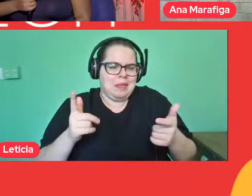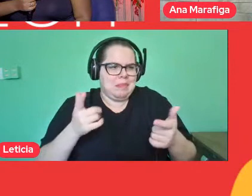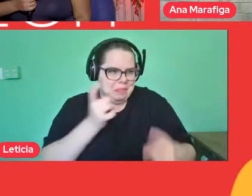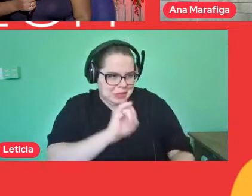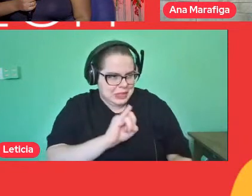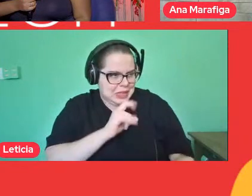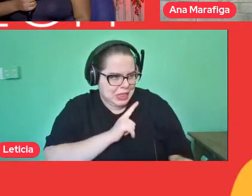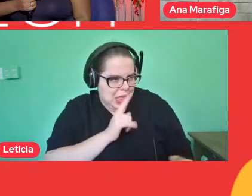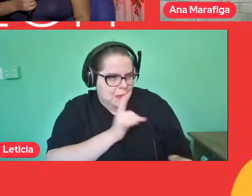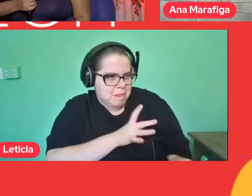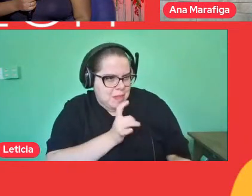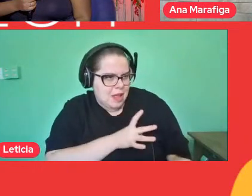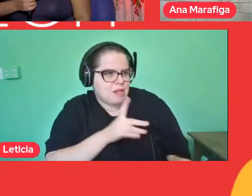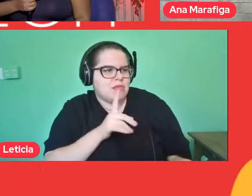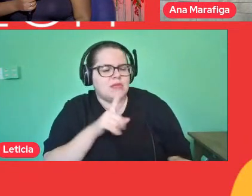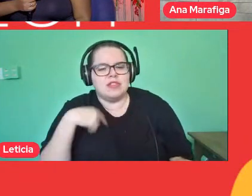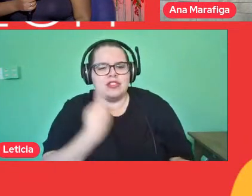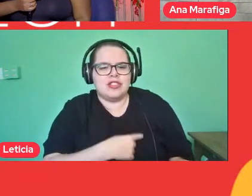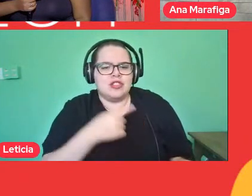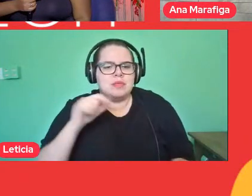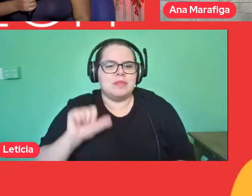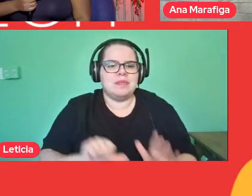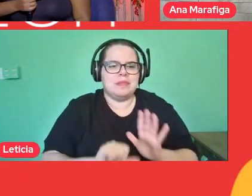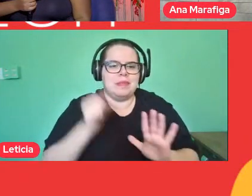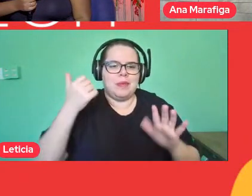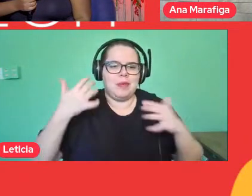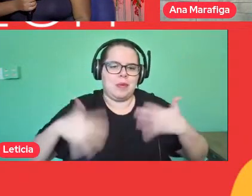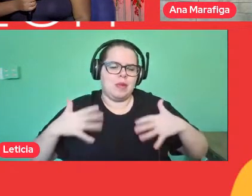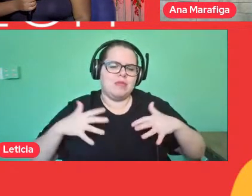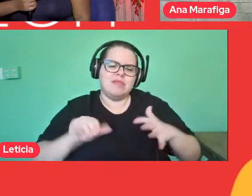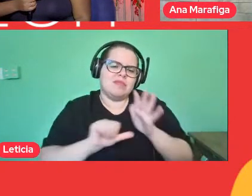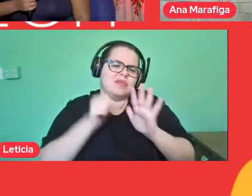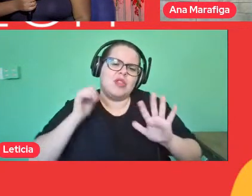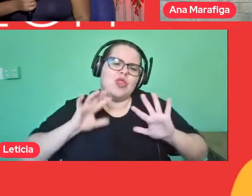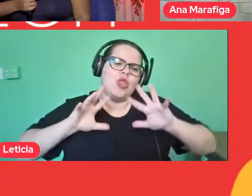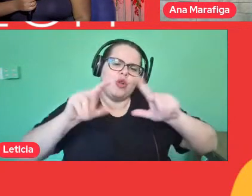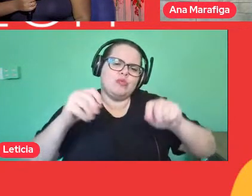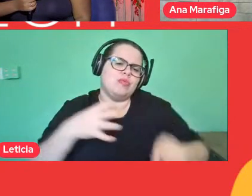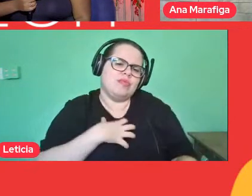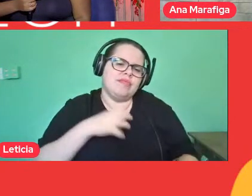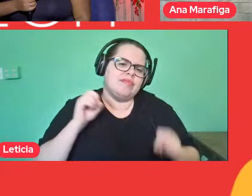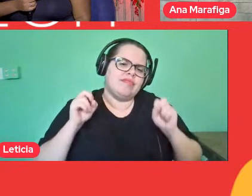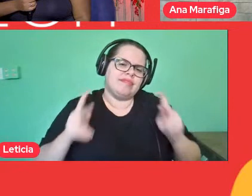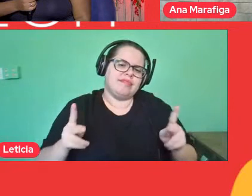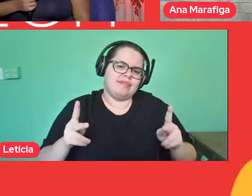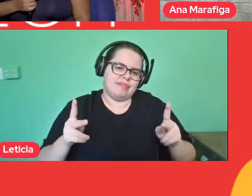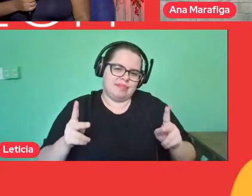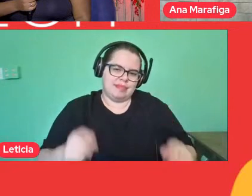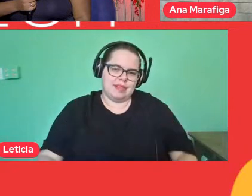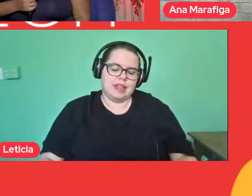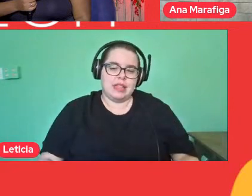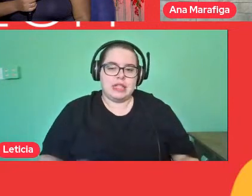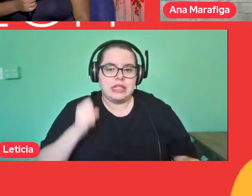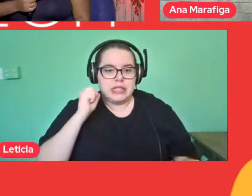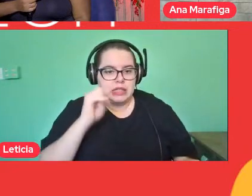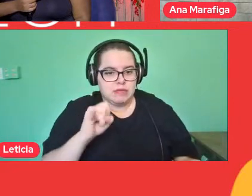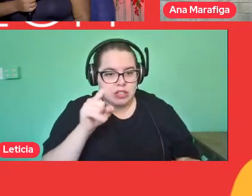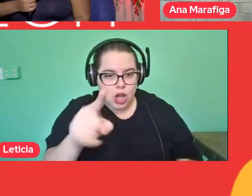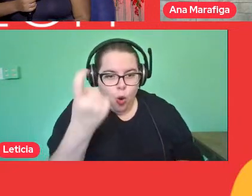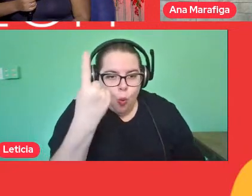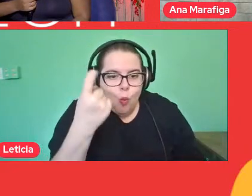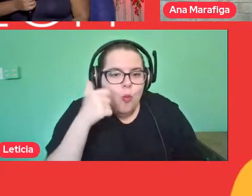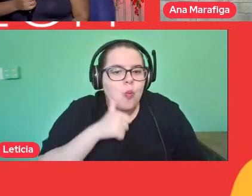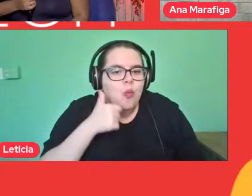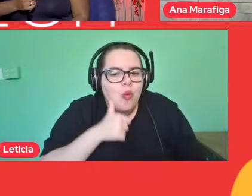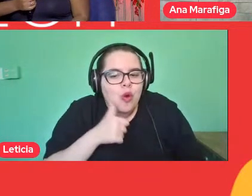gente... primeira vez existe para todo mundo, entendeu? Se você for uma única mulher,